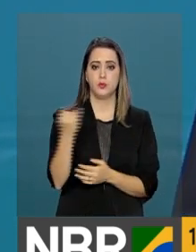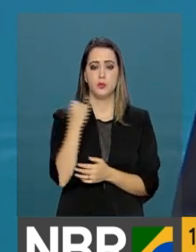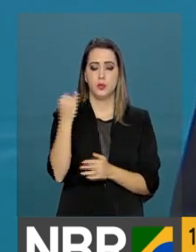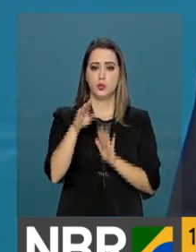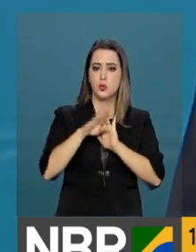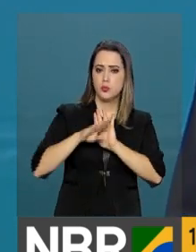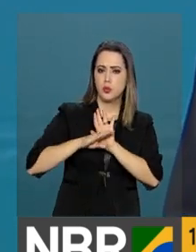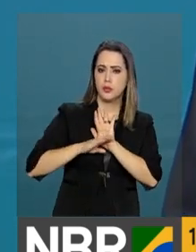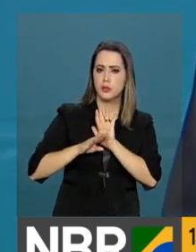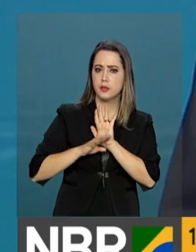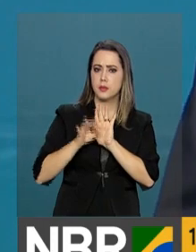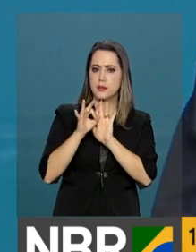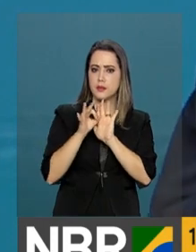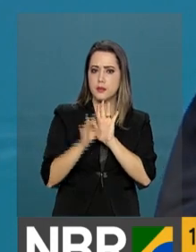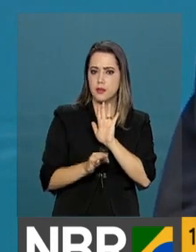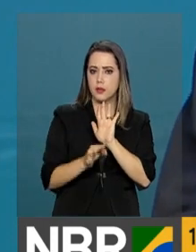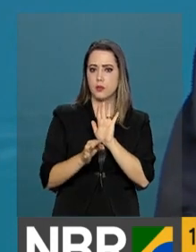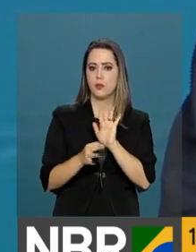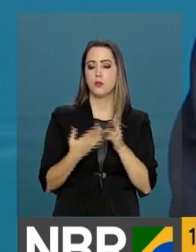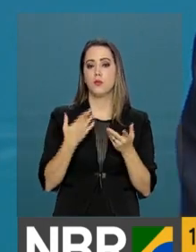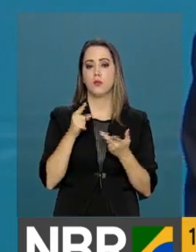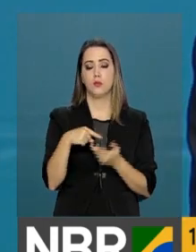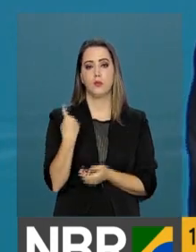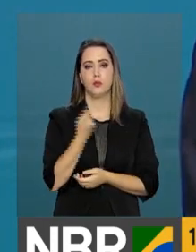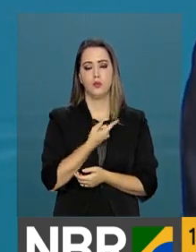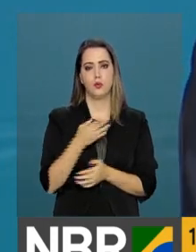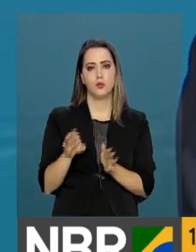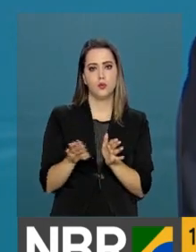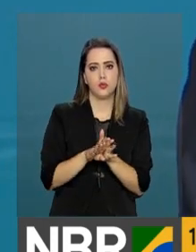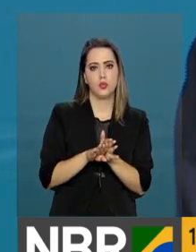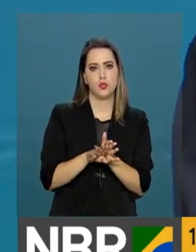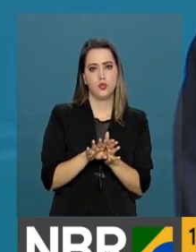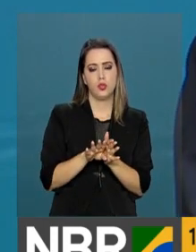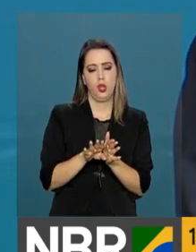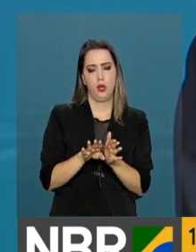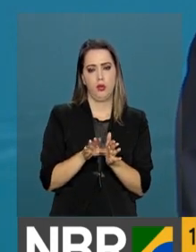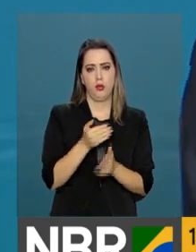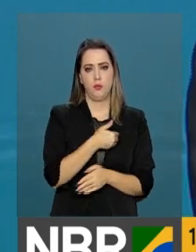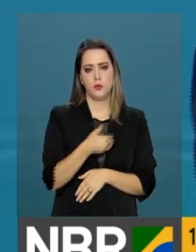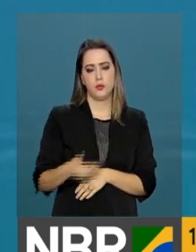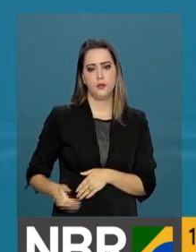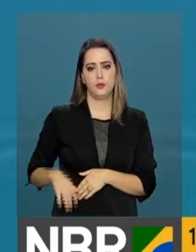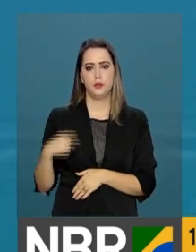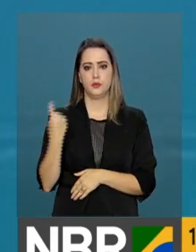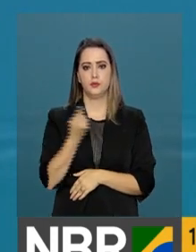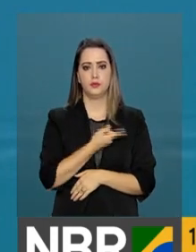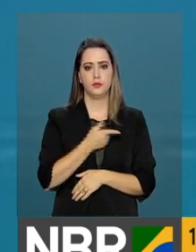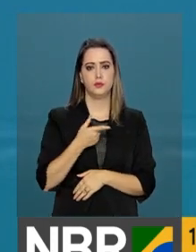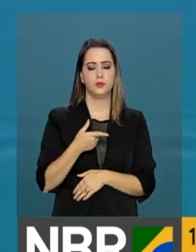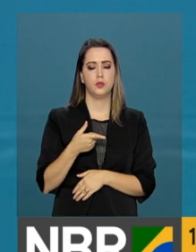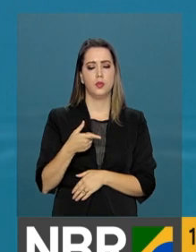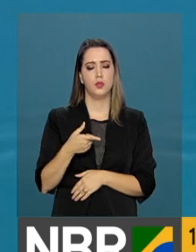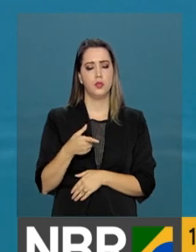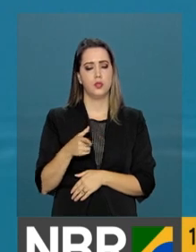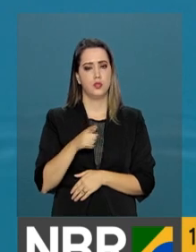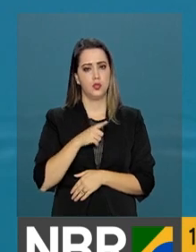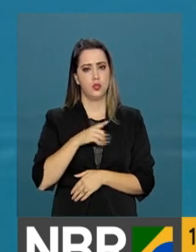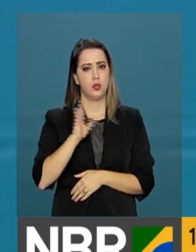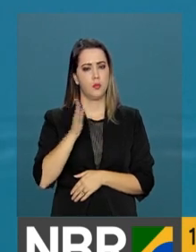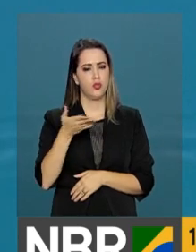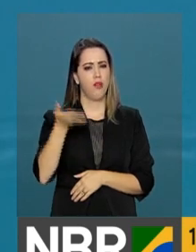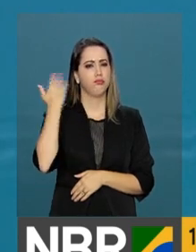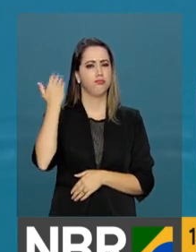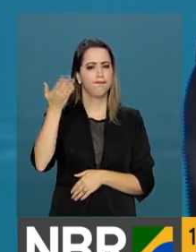programa. Quando nós chegamos ao governo, nós tínhamos lançado lá